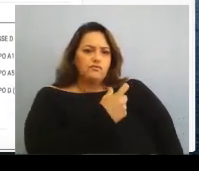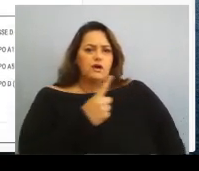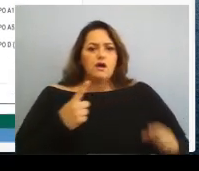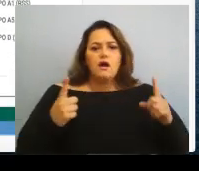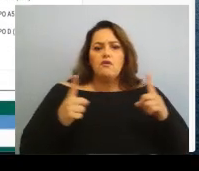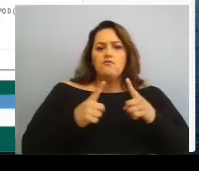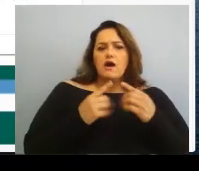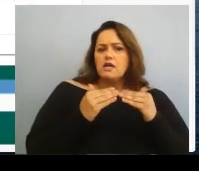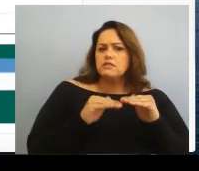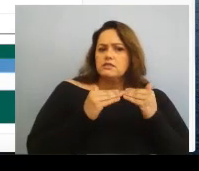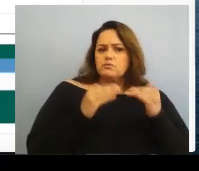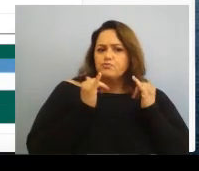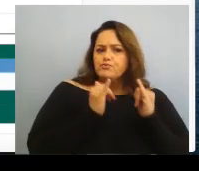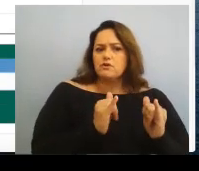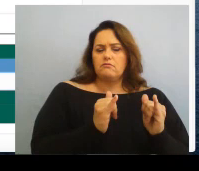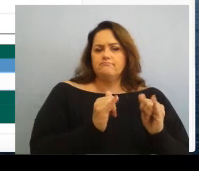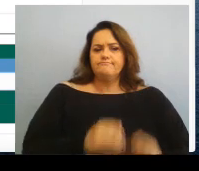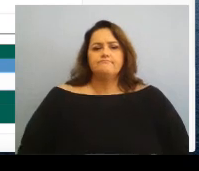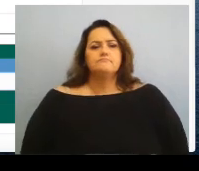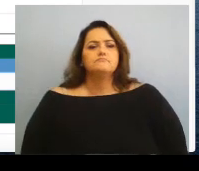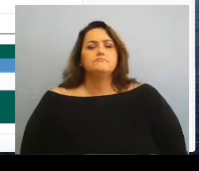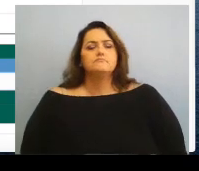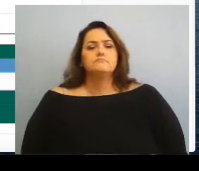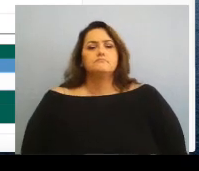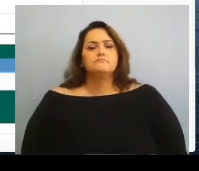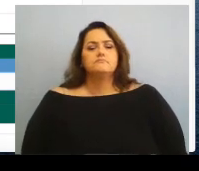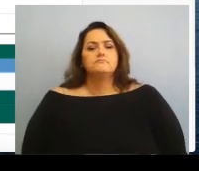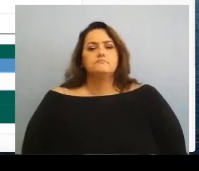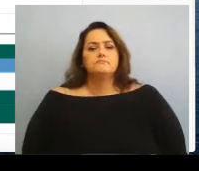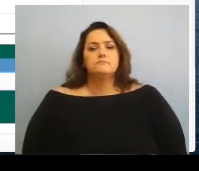você vai indicar os resíduos de transporte que você vai fazer.